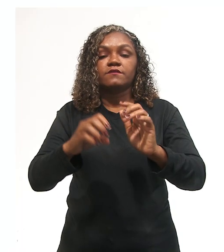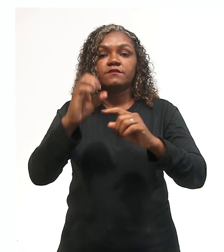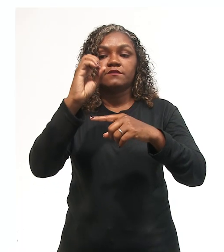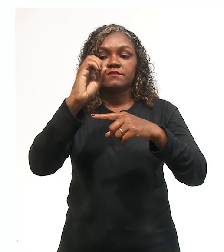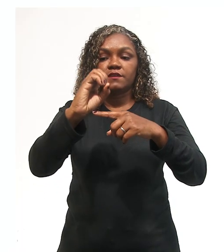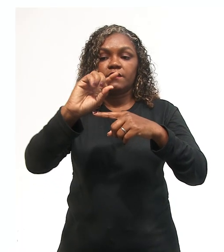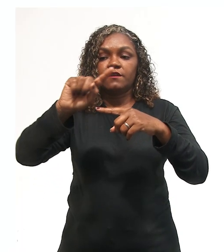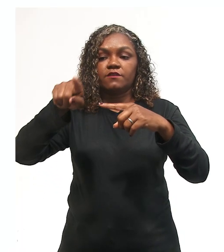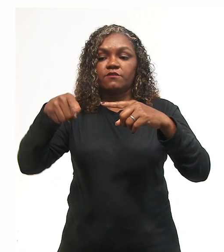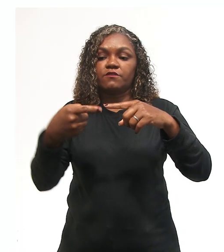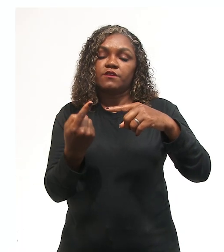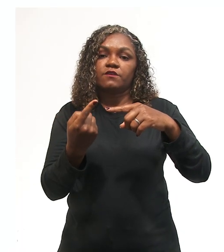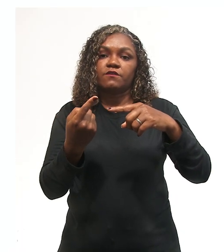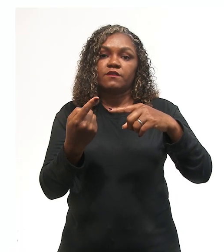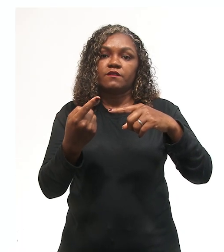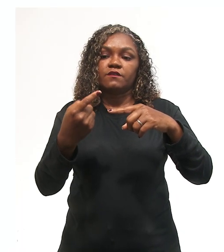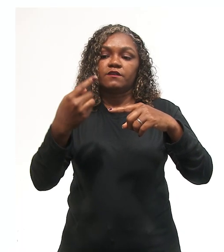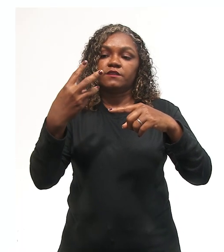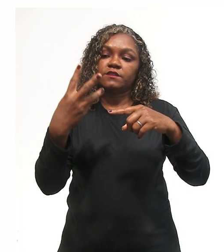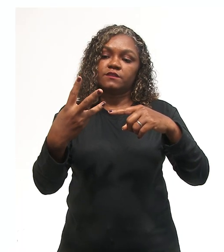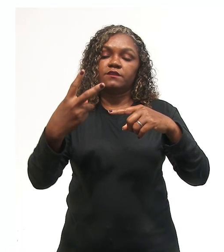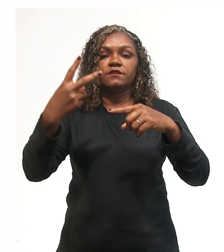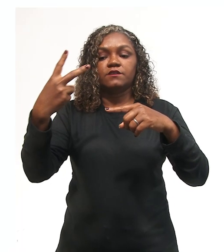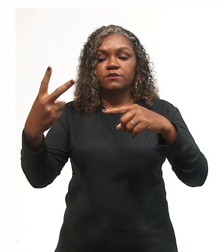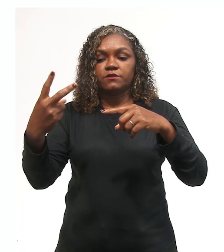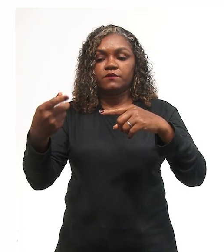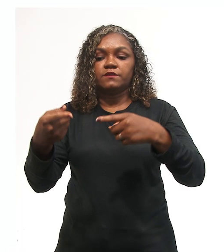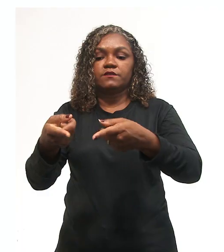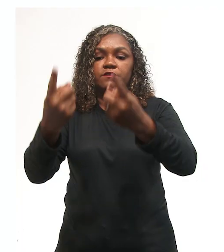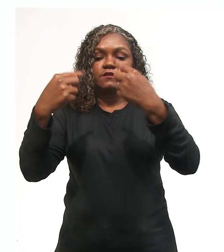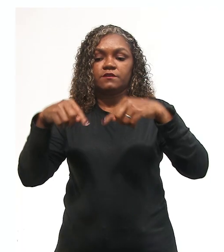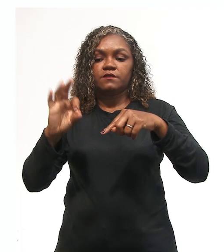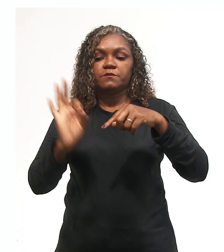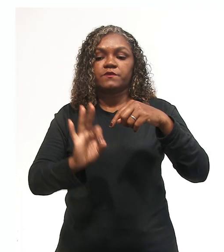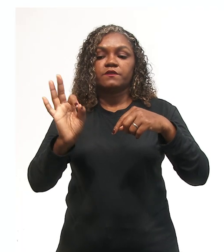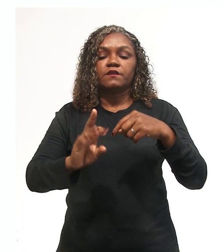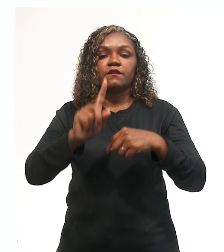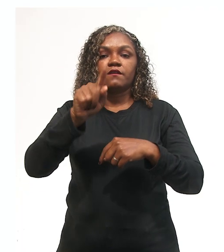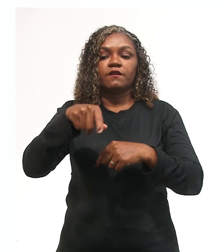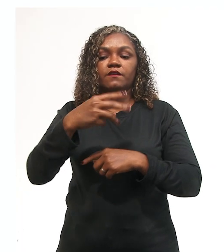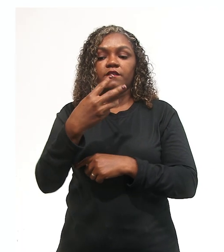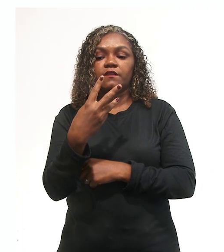0,32, que se a gente for transformar em porcentagem, a gente vai ter